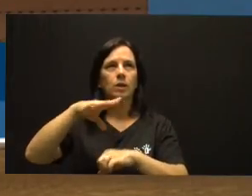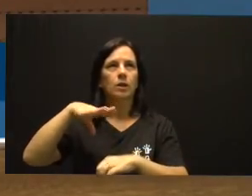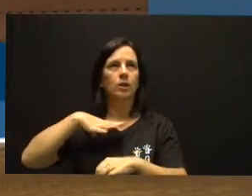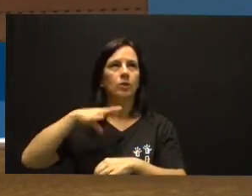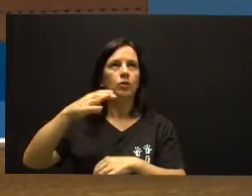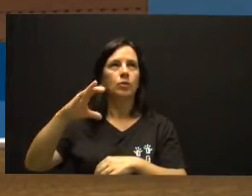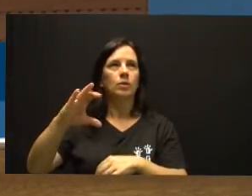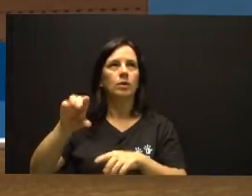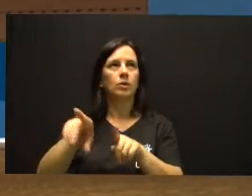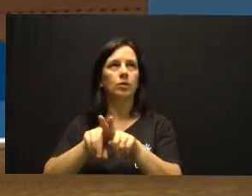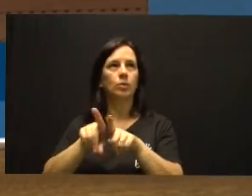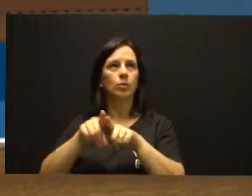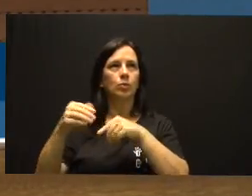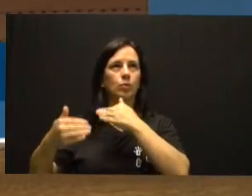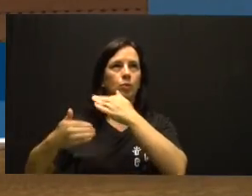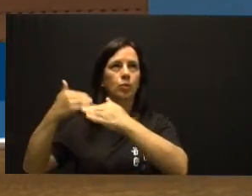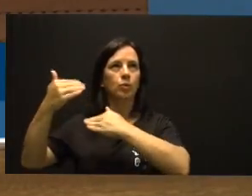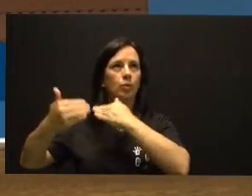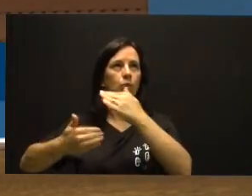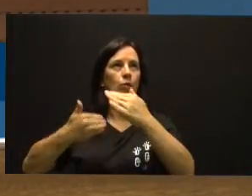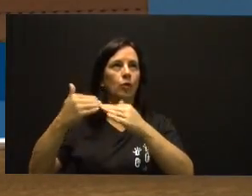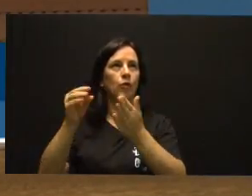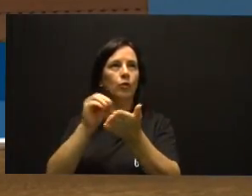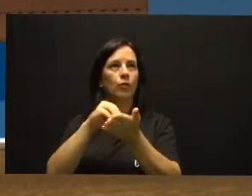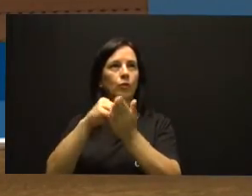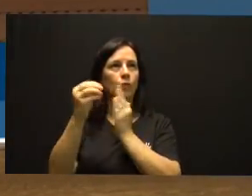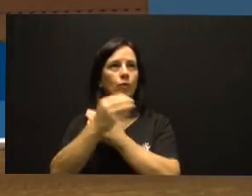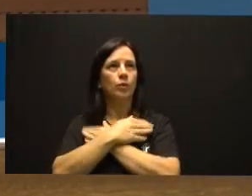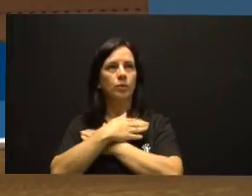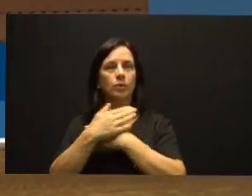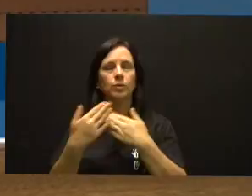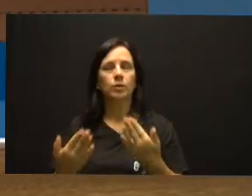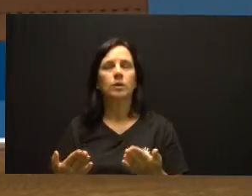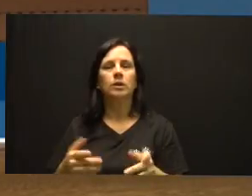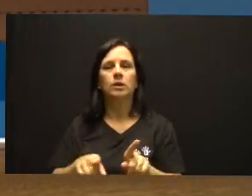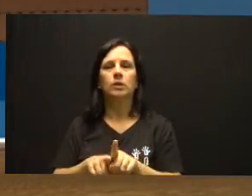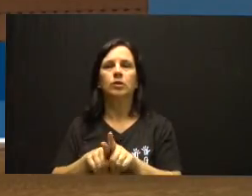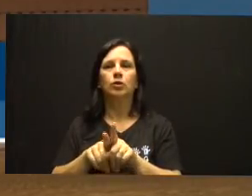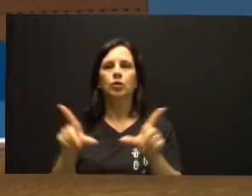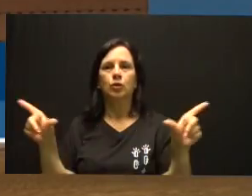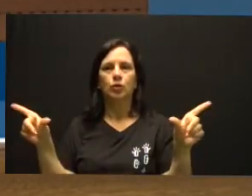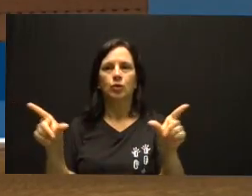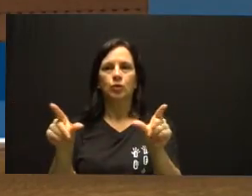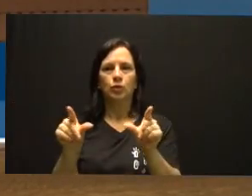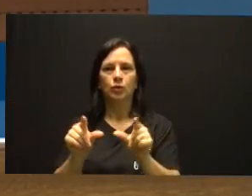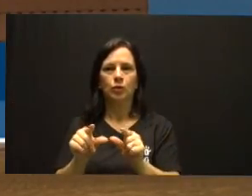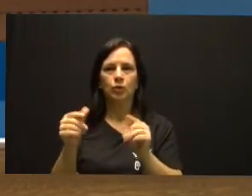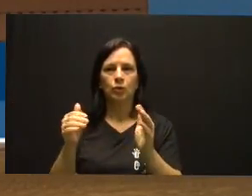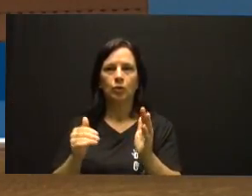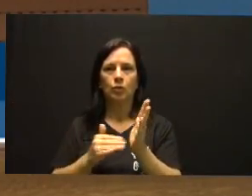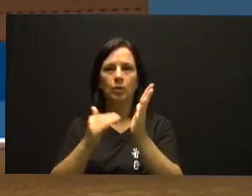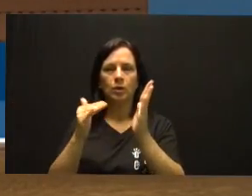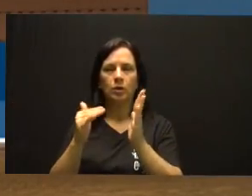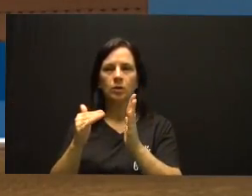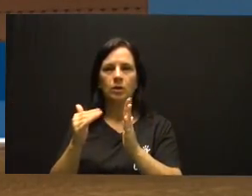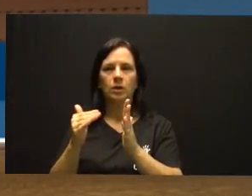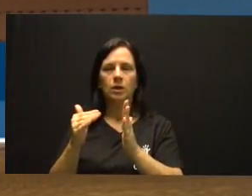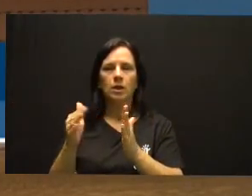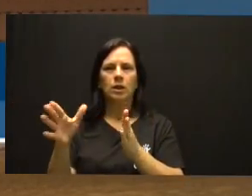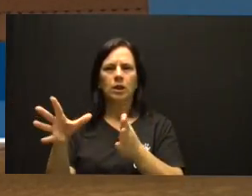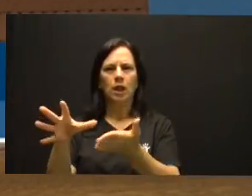como o número de crescentes desempregados, motivo pelos quais devemos buscar forma de reduzir os impactos para atrair